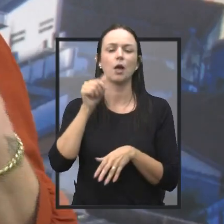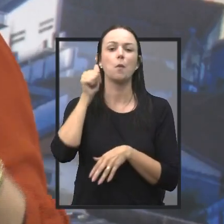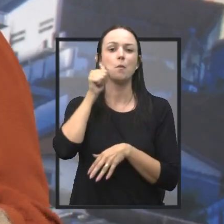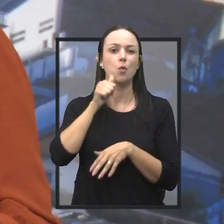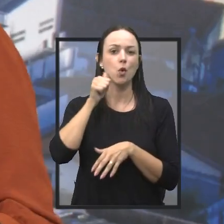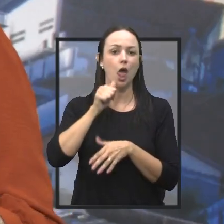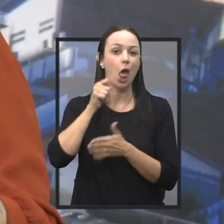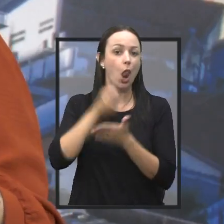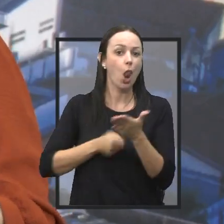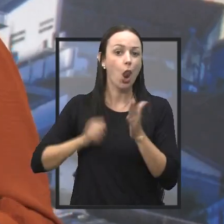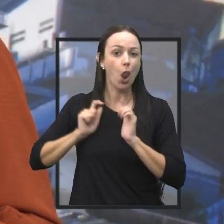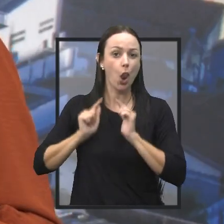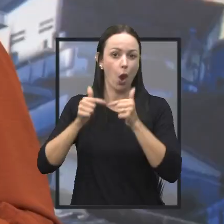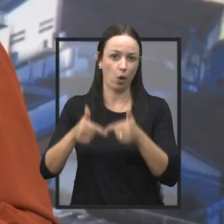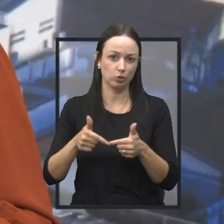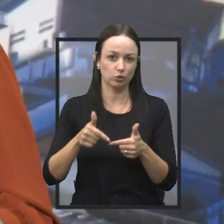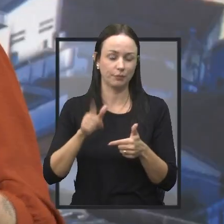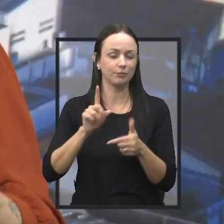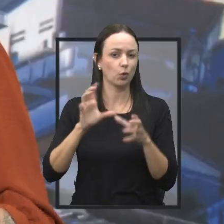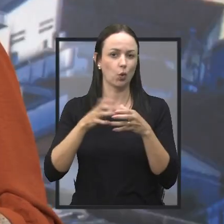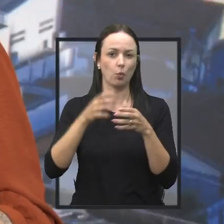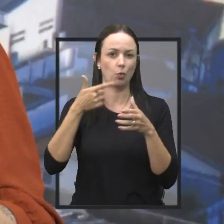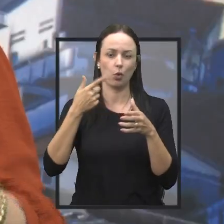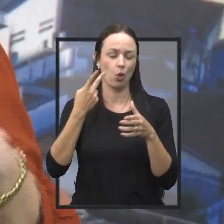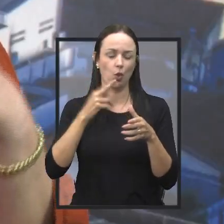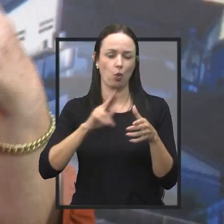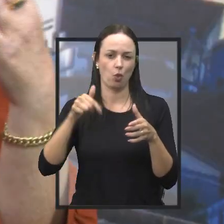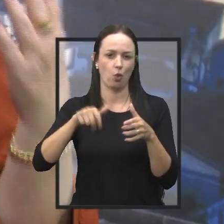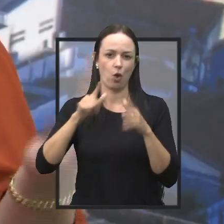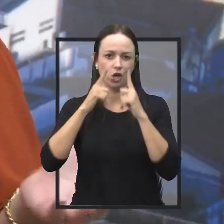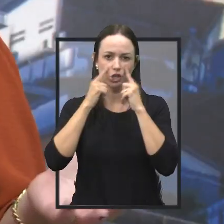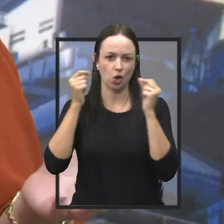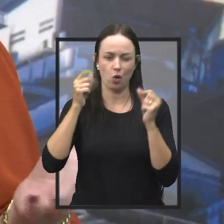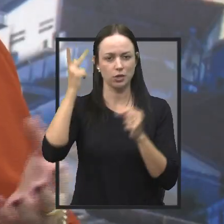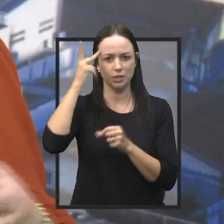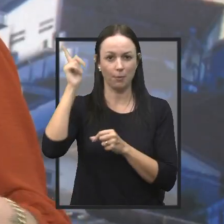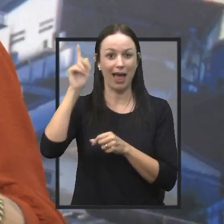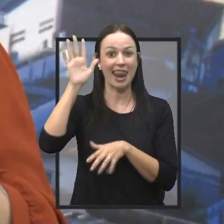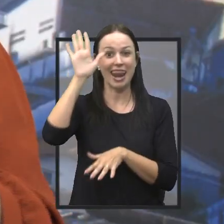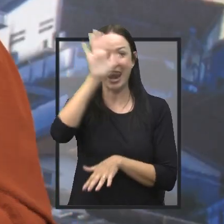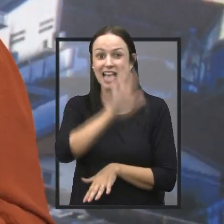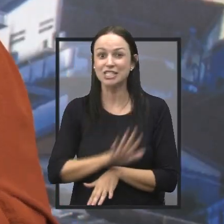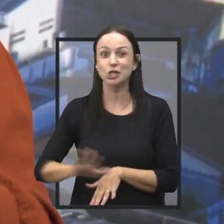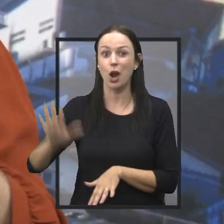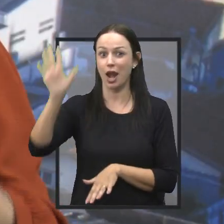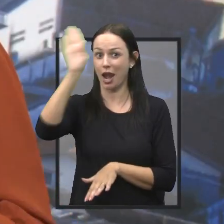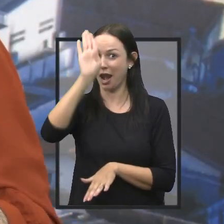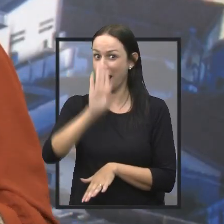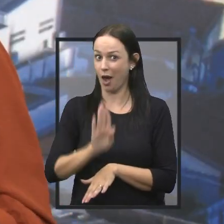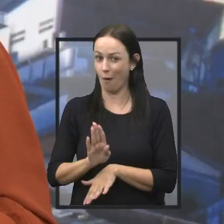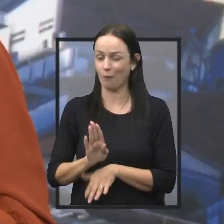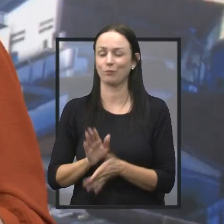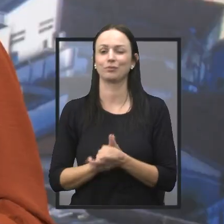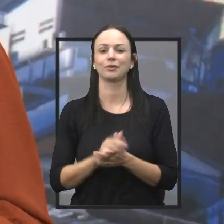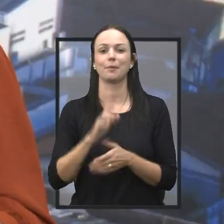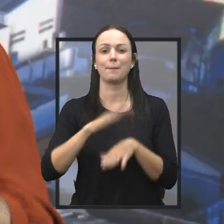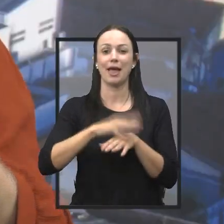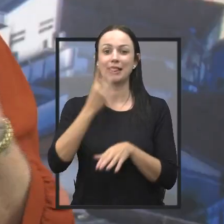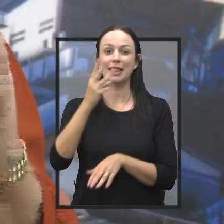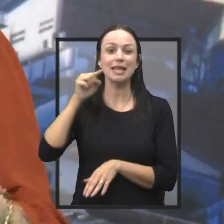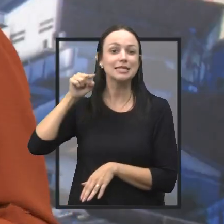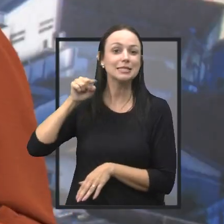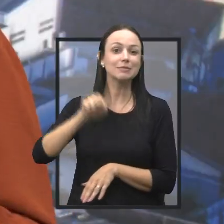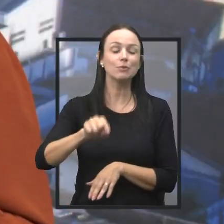Luta. Esse grupo, ele não é de Jaú e ele não é de São Paulo, ele é nacional. Então nós temos mais de 3.000